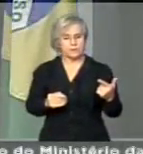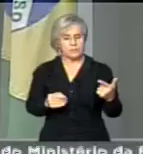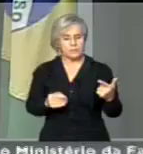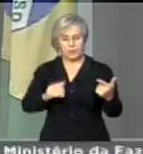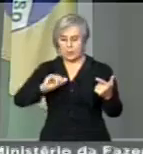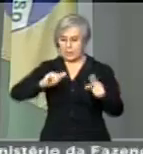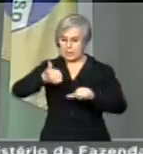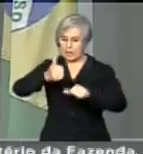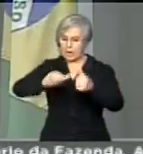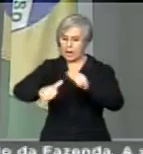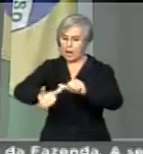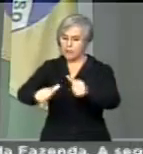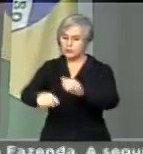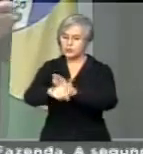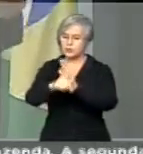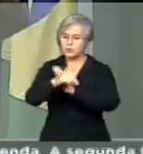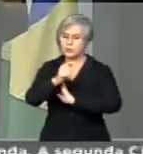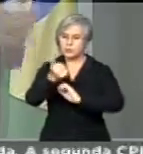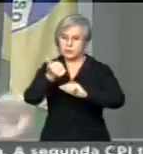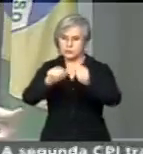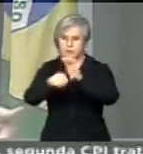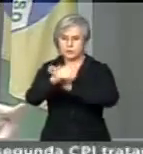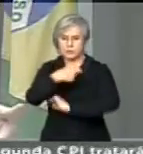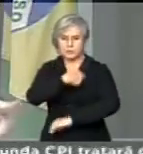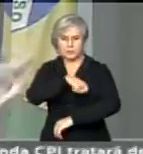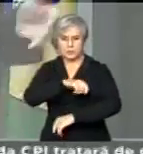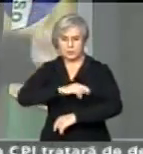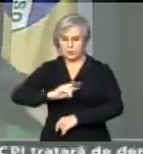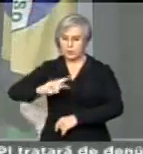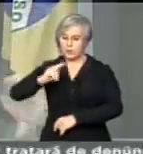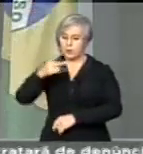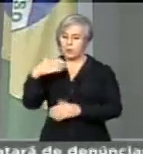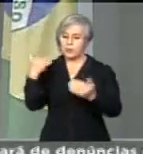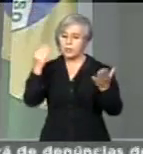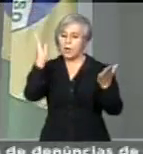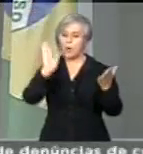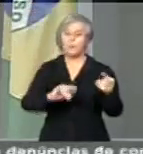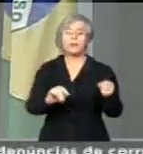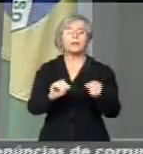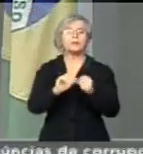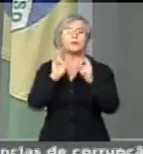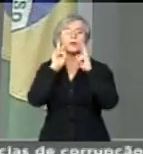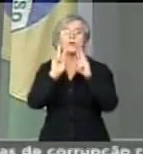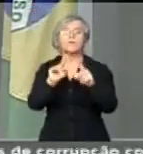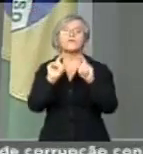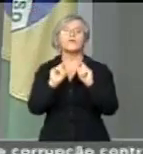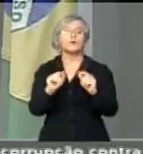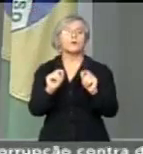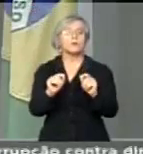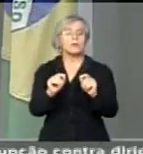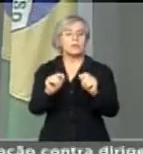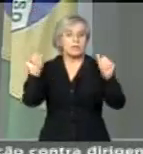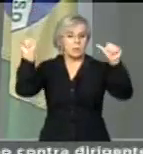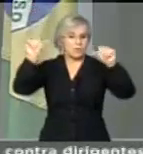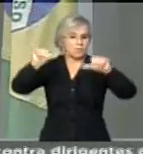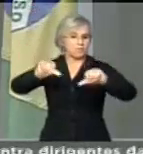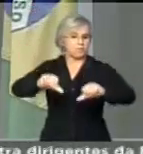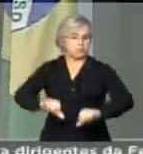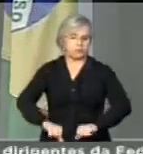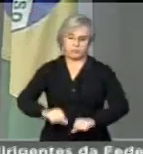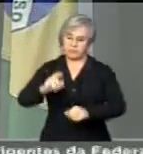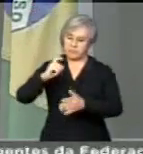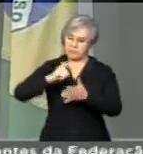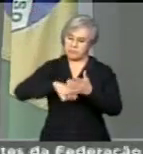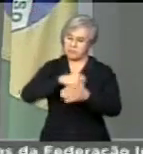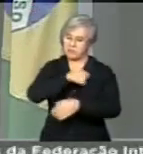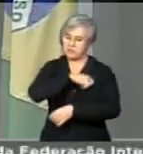o ajuste fiscal. E o que é que o Brasil viu ao final do ano passado? Um desajuste fiscal de mais